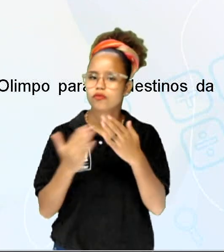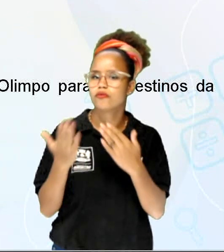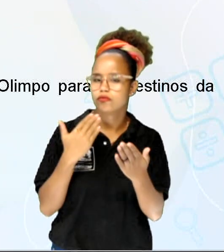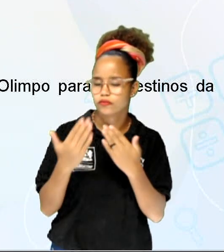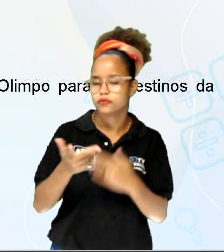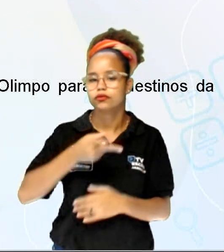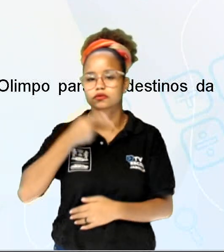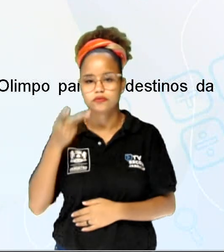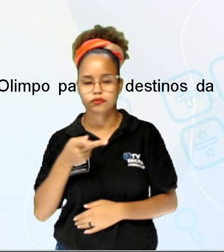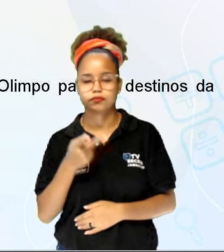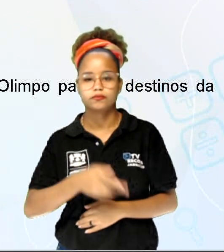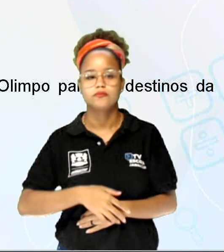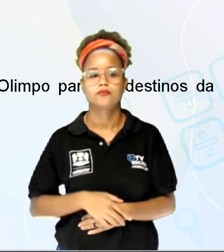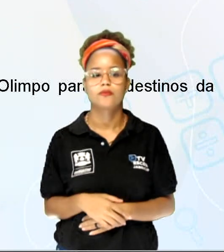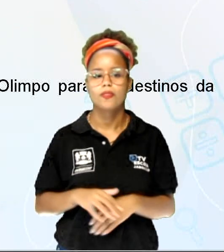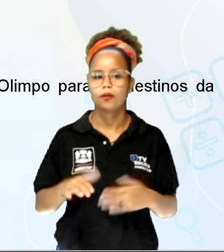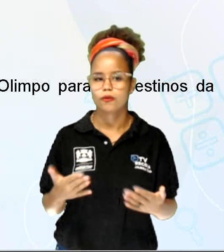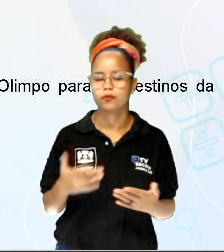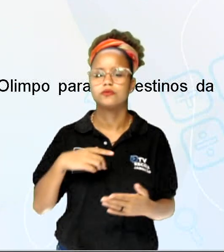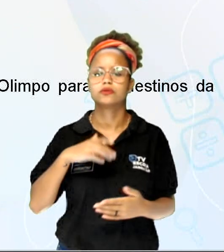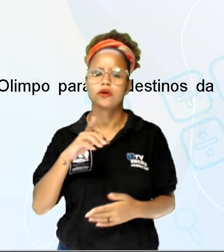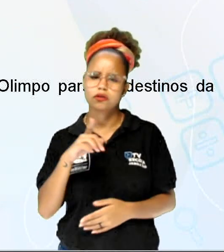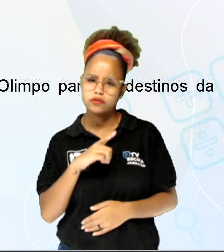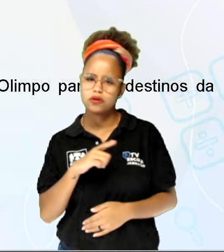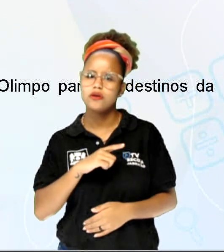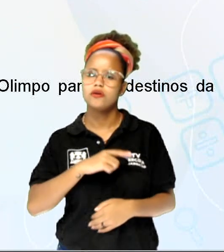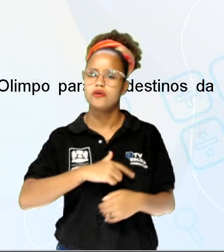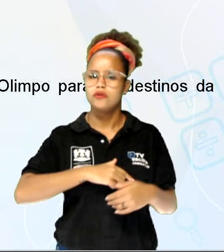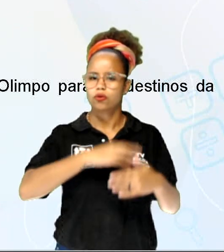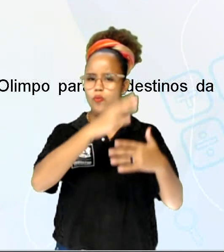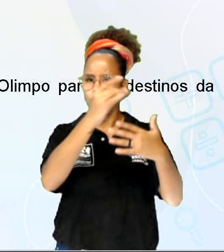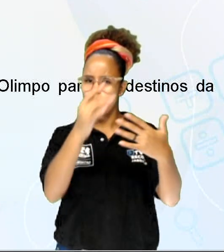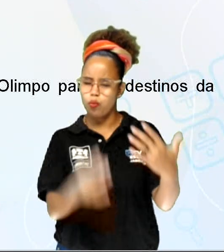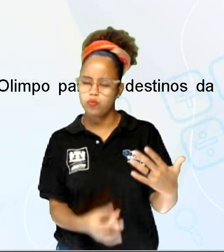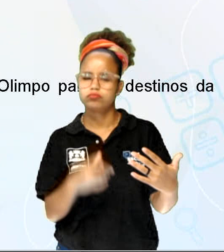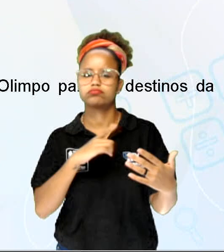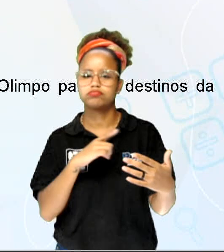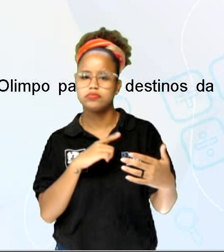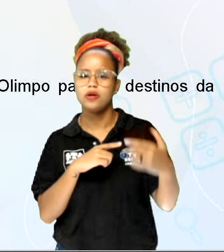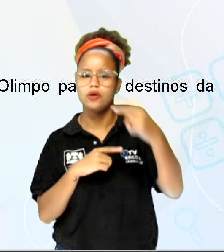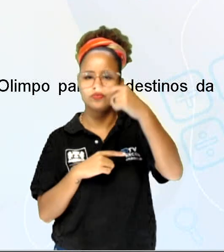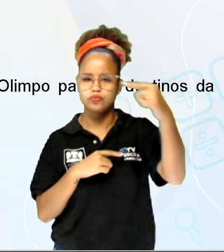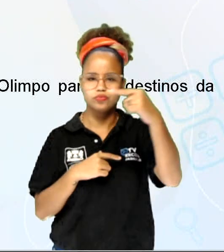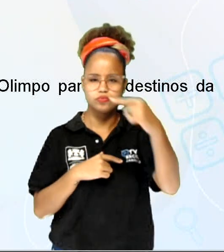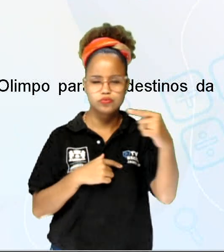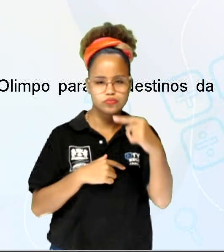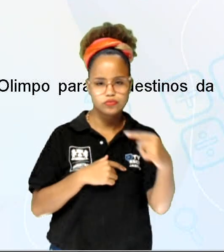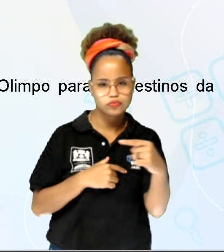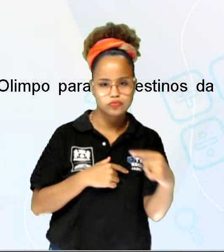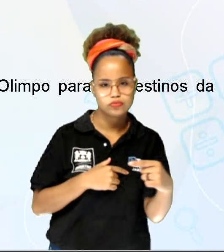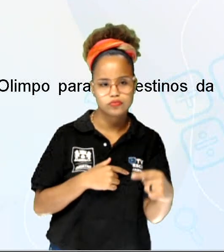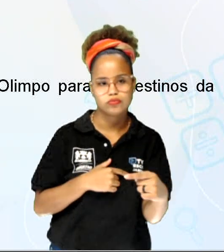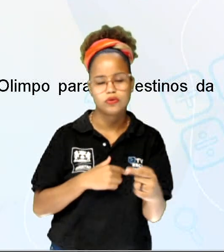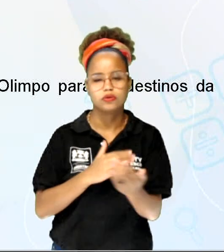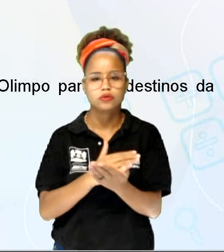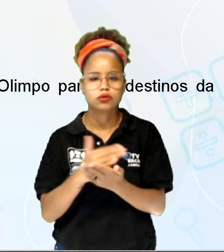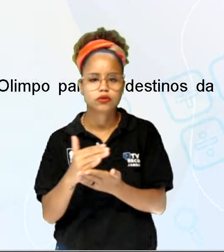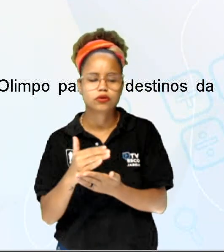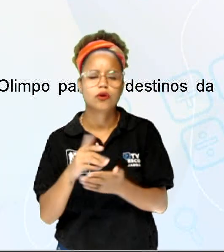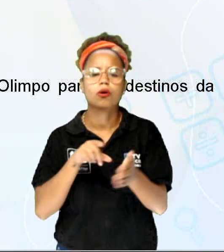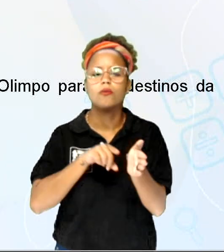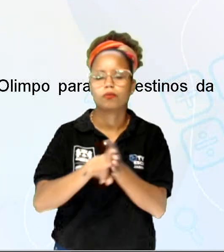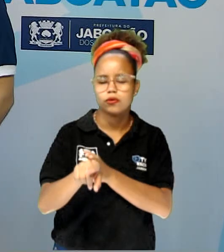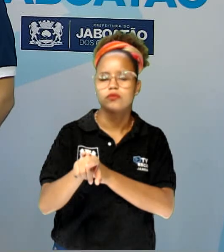falas. Veja que, de fato, nós temos uma série de travessões e cada travessão desse dá a introdução de uma